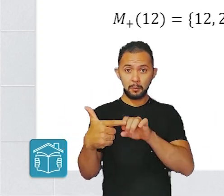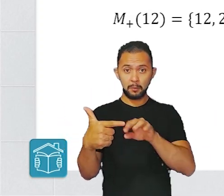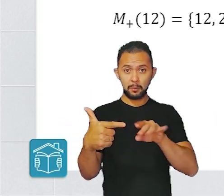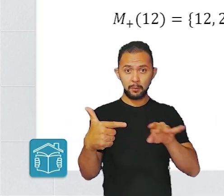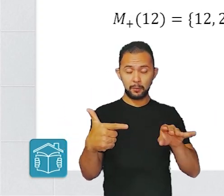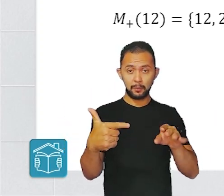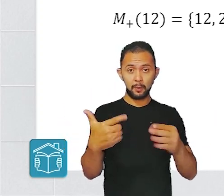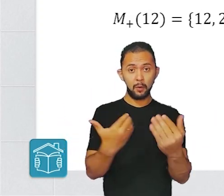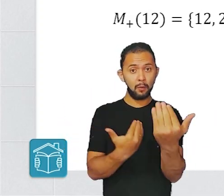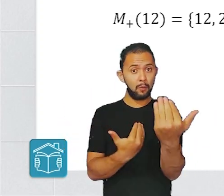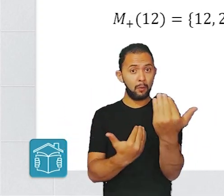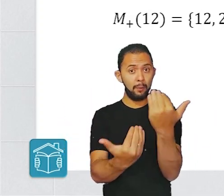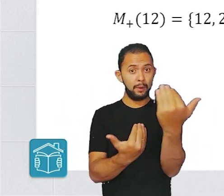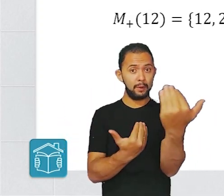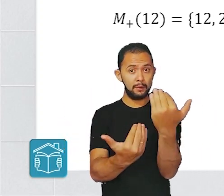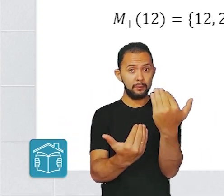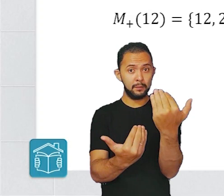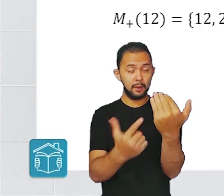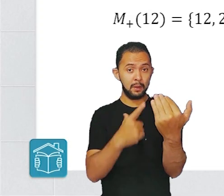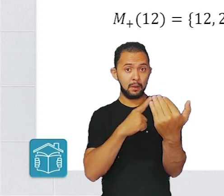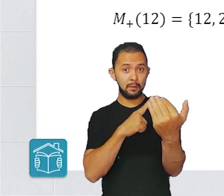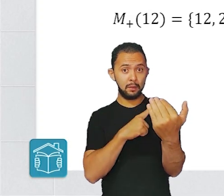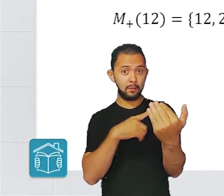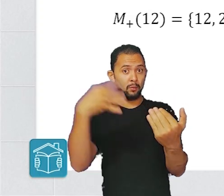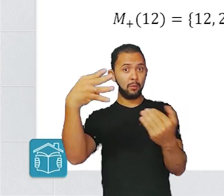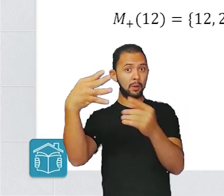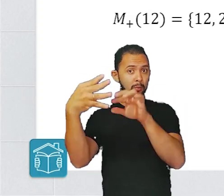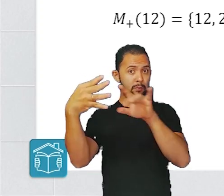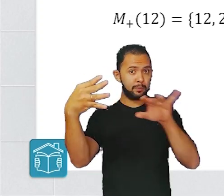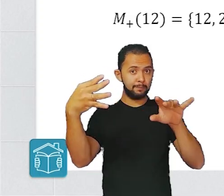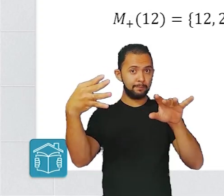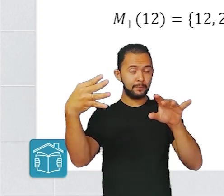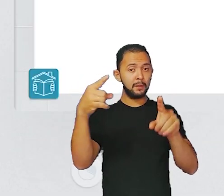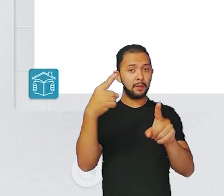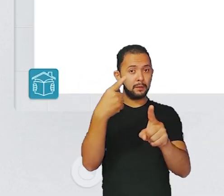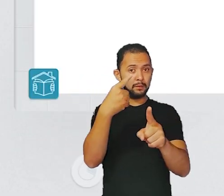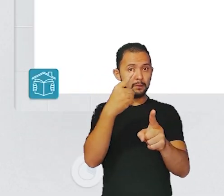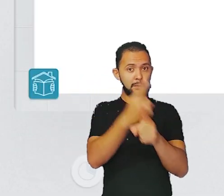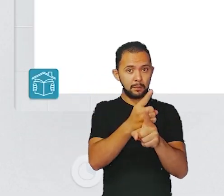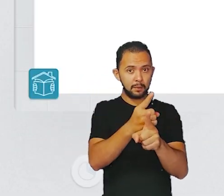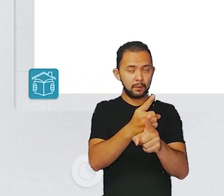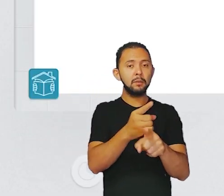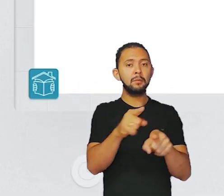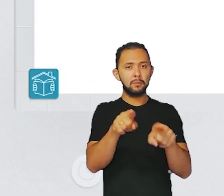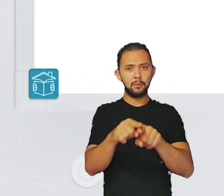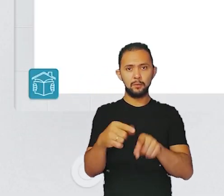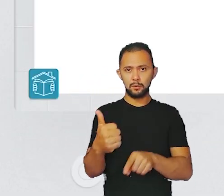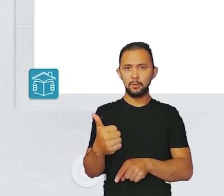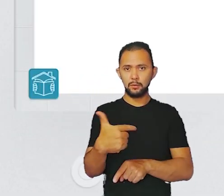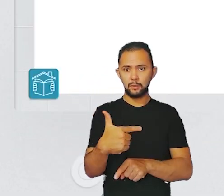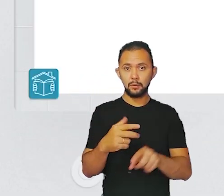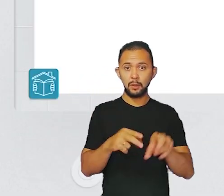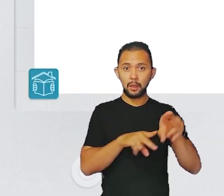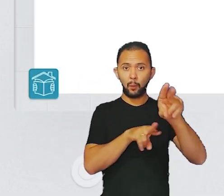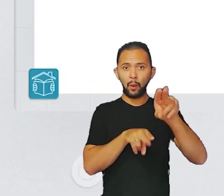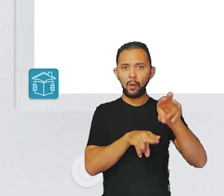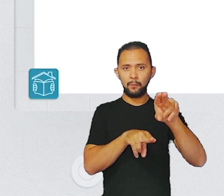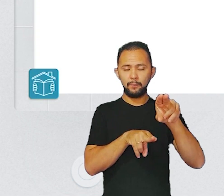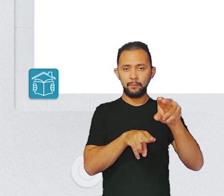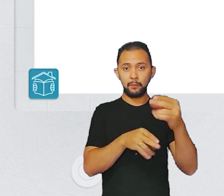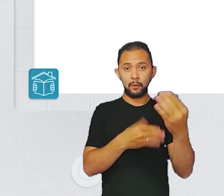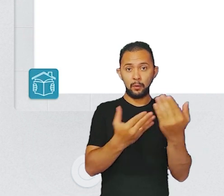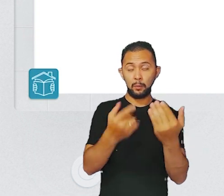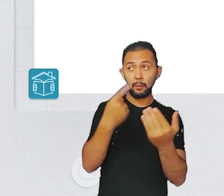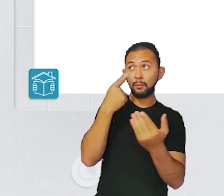que está, ou seja, que faz parte dos múltiplos de 4 e o número que faz parte do número de 12 que é igual.